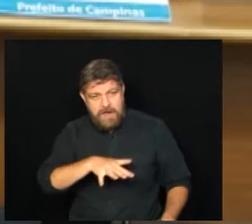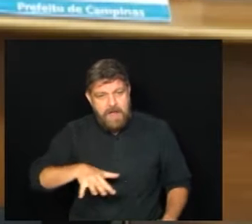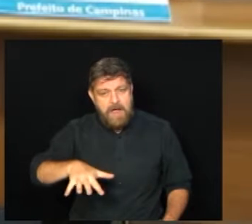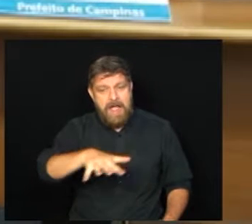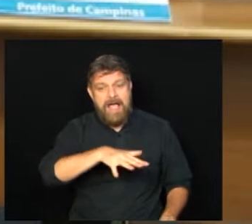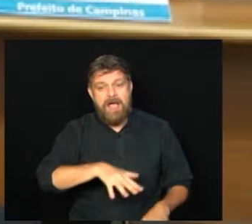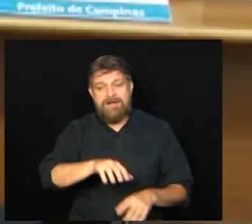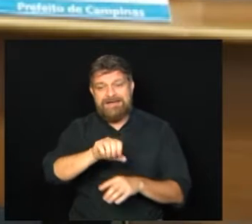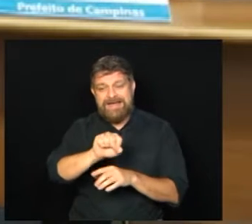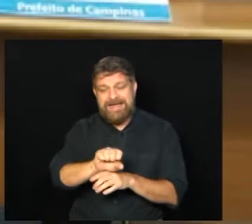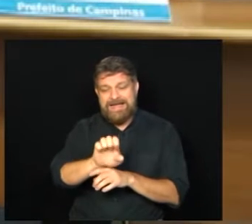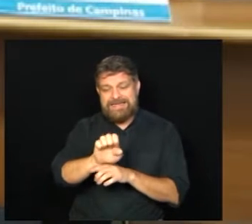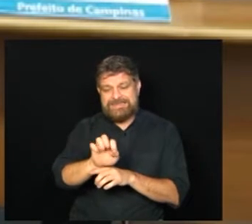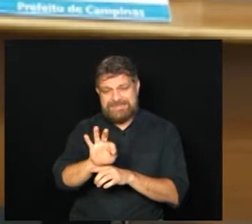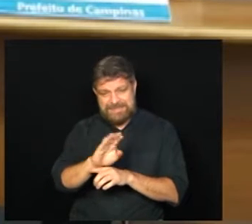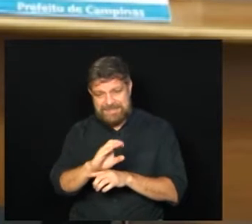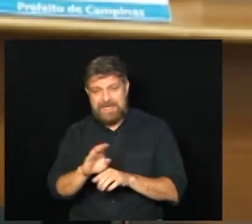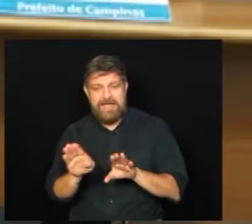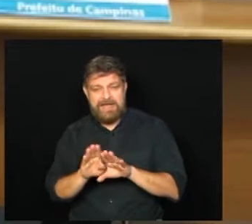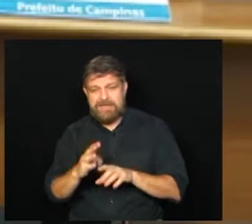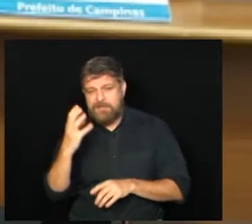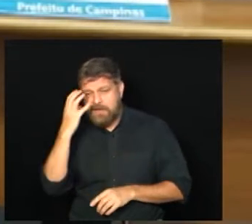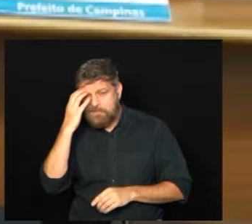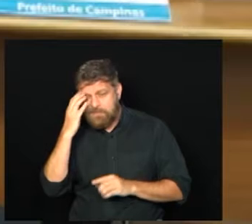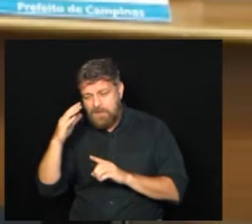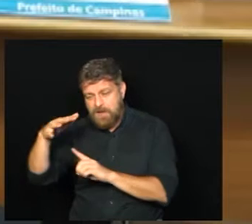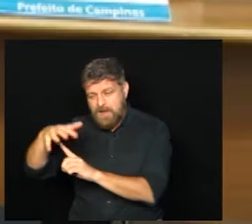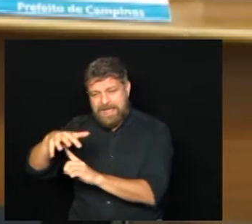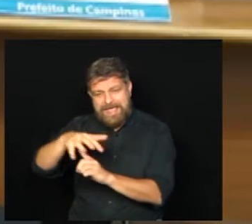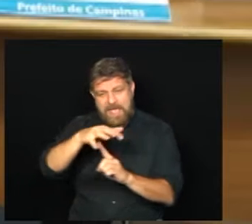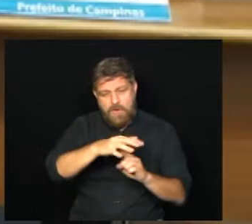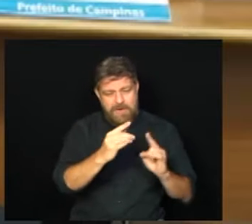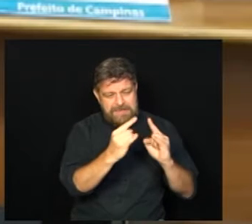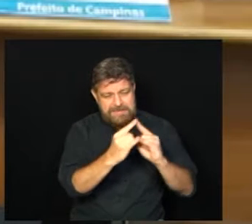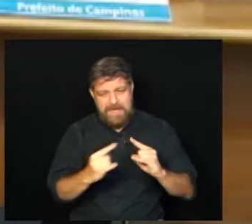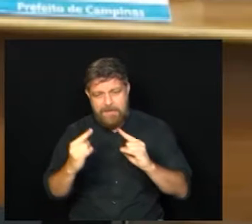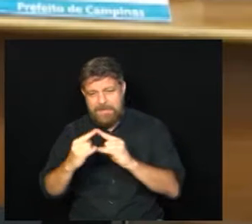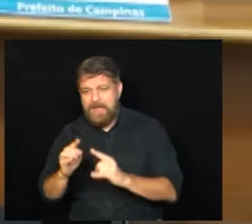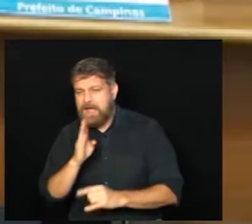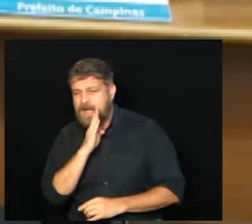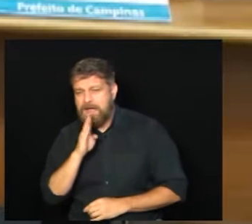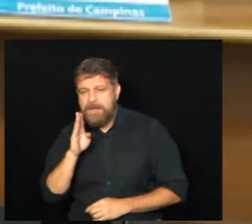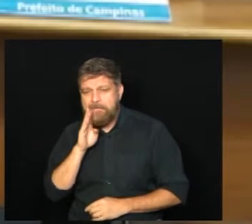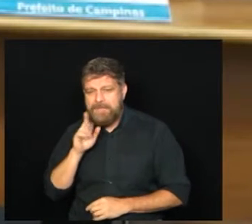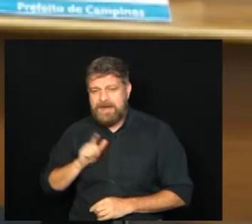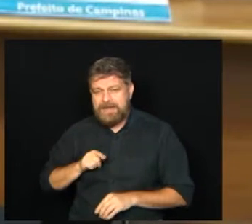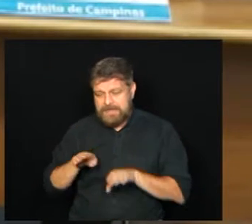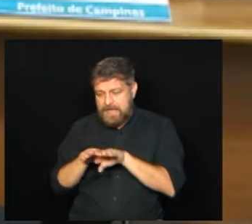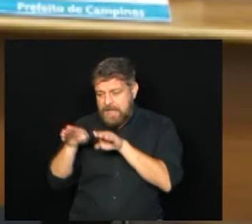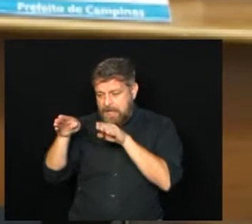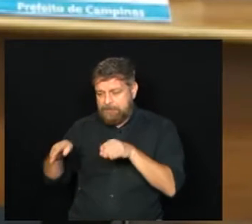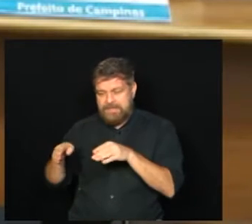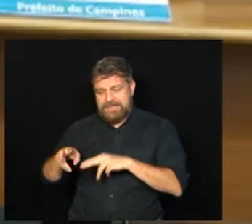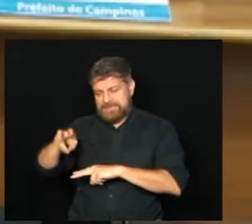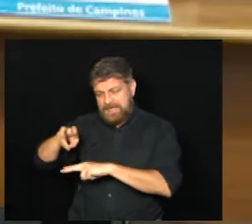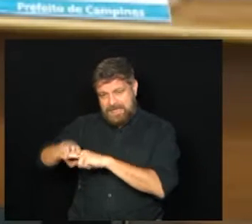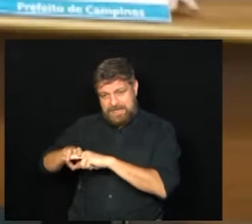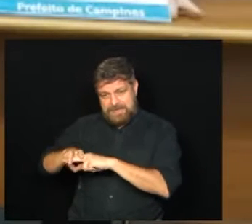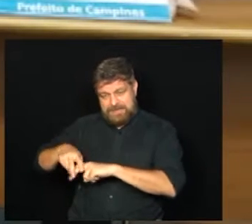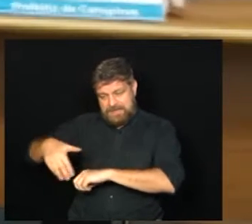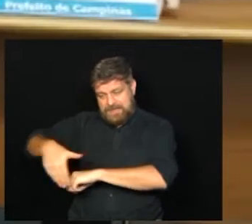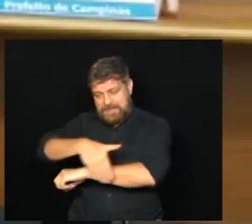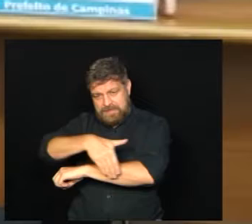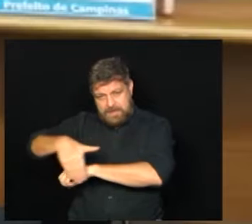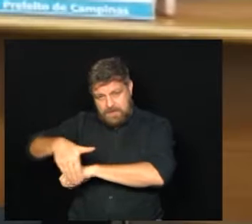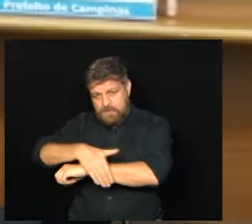da CETEC, então desde os ambulantes, os quiosques, bares e restaurantes que utilizam mesa e cadeira,